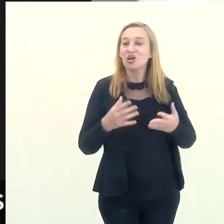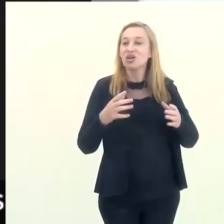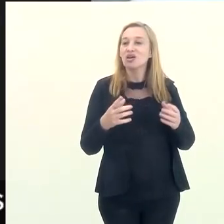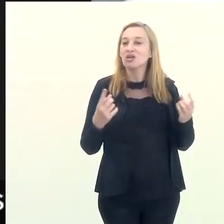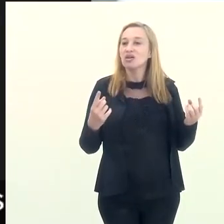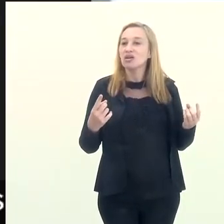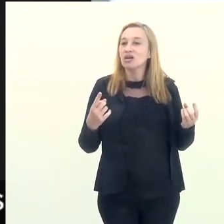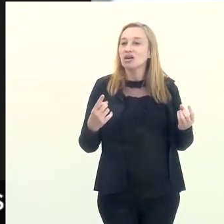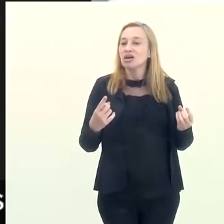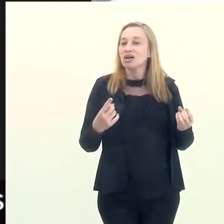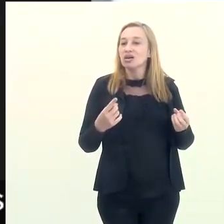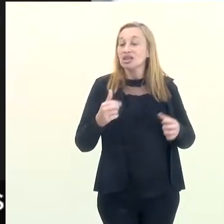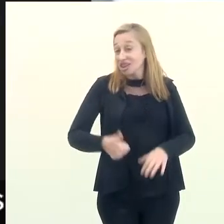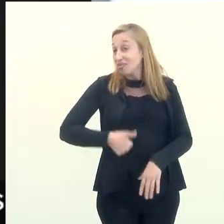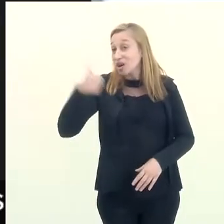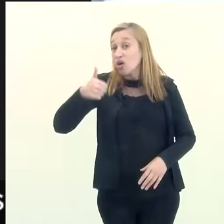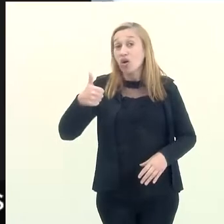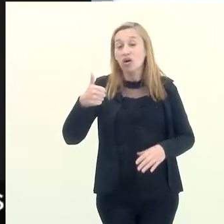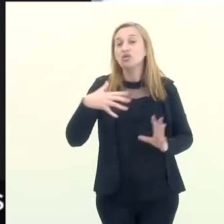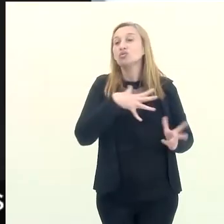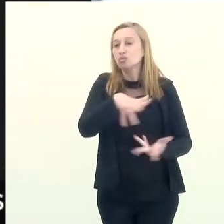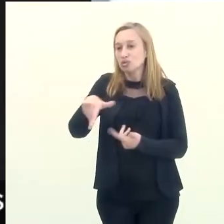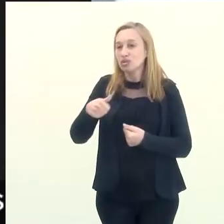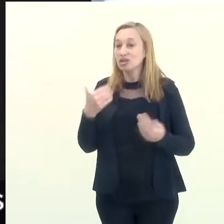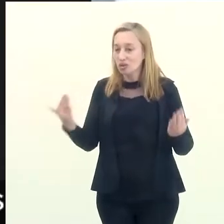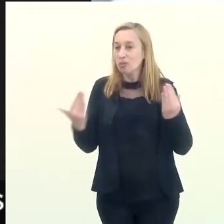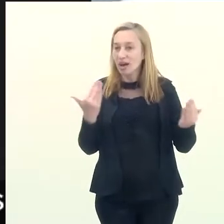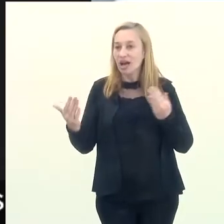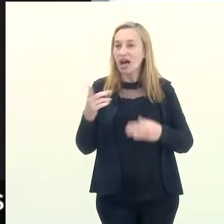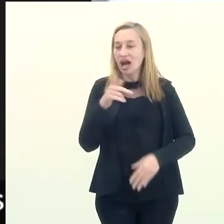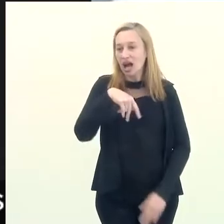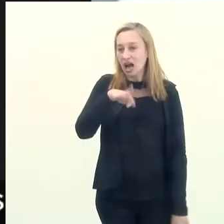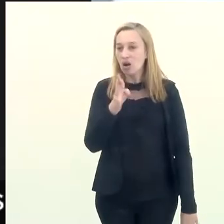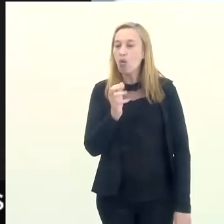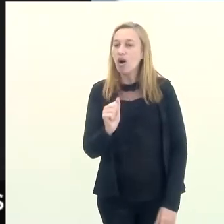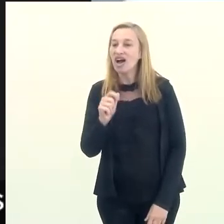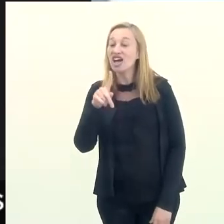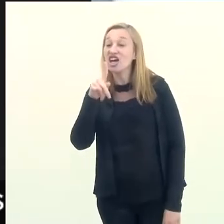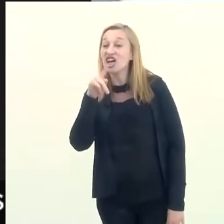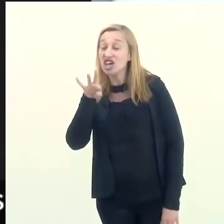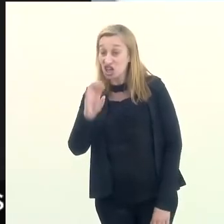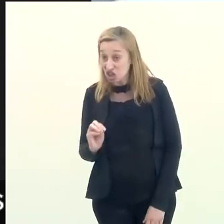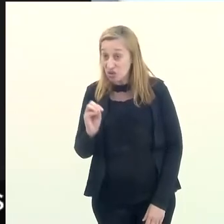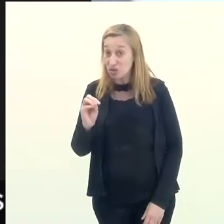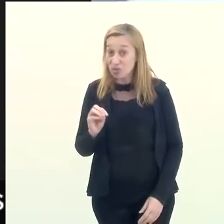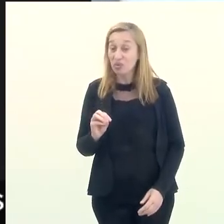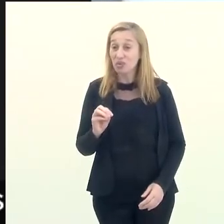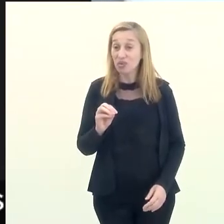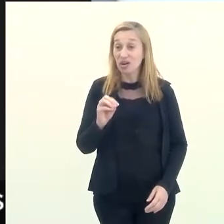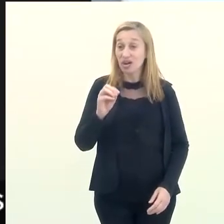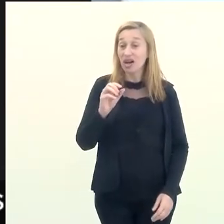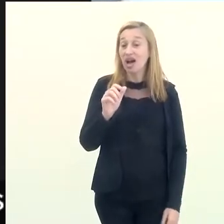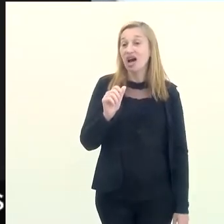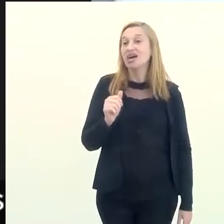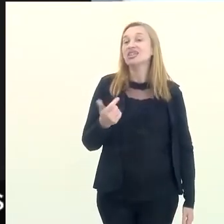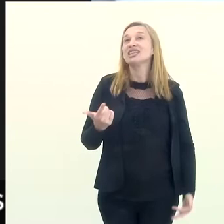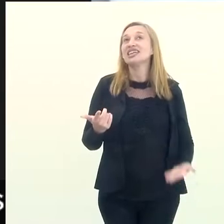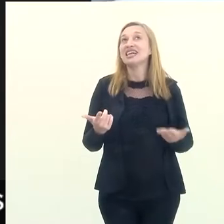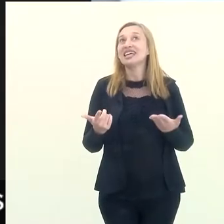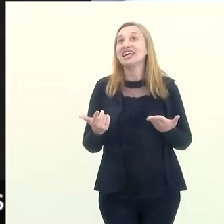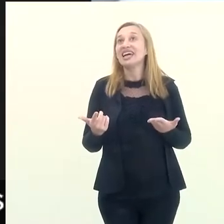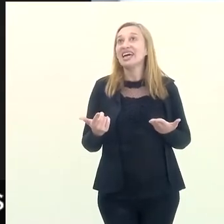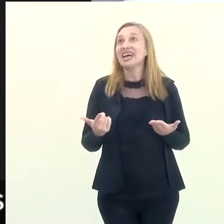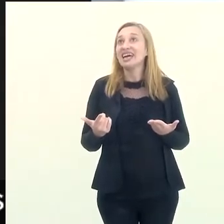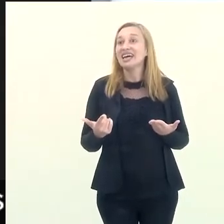É compatível ao que tem de melhor no mundo inteiro. Então, o AquaRio fica devendo a nada para nenhum aquário do mundo inteiro.